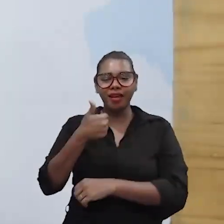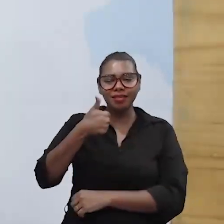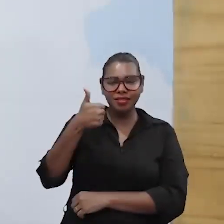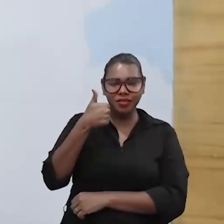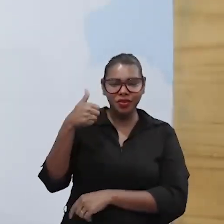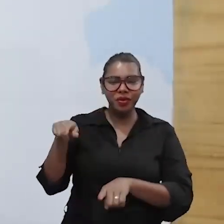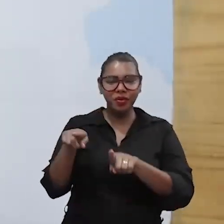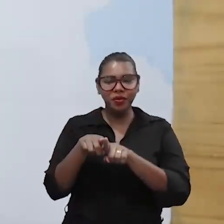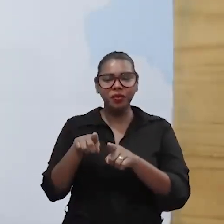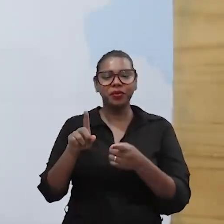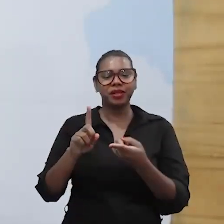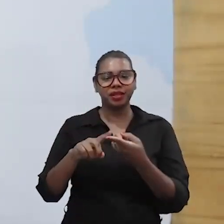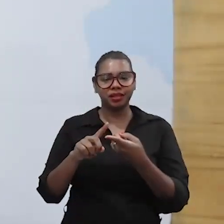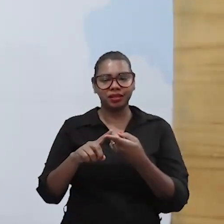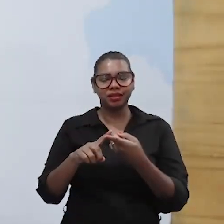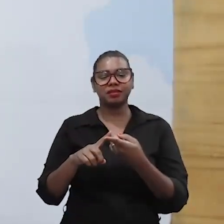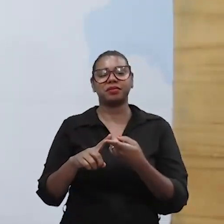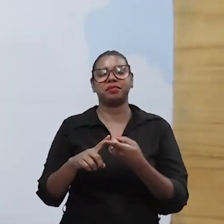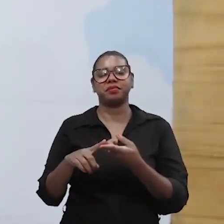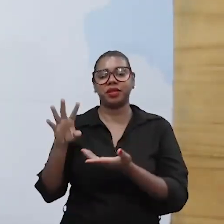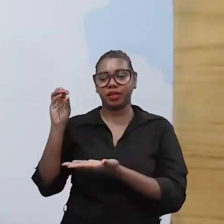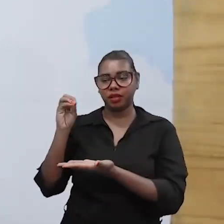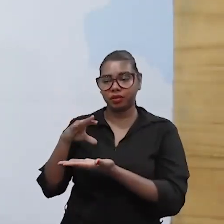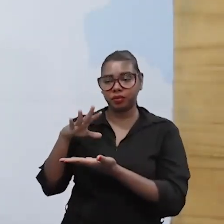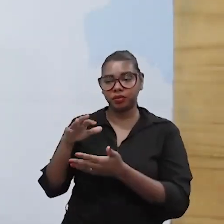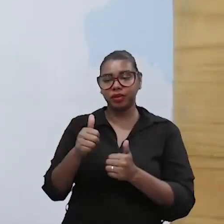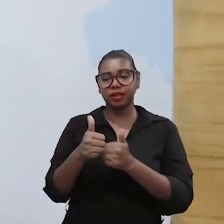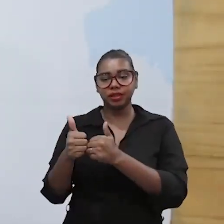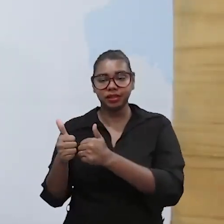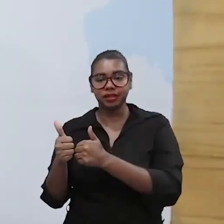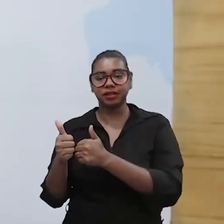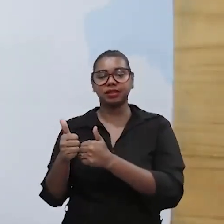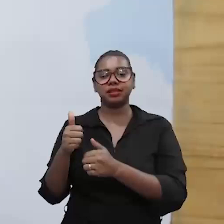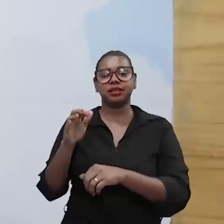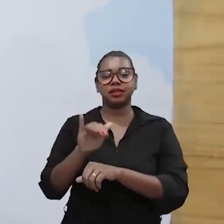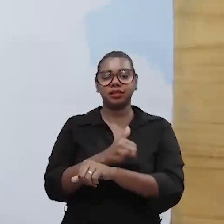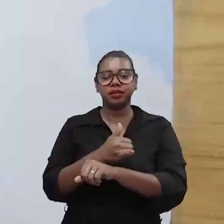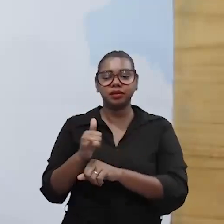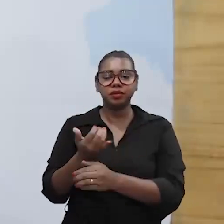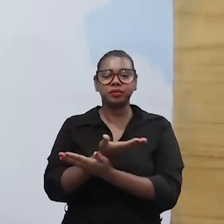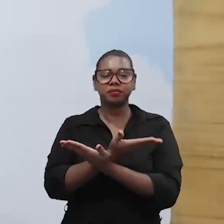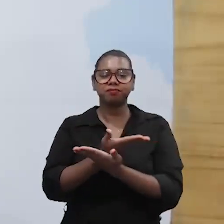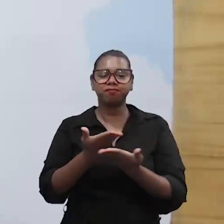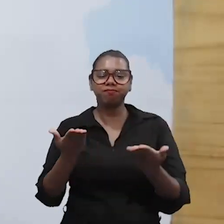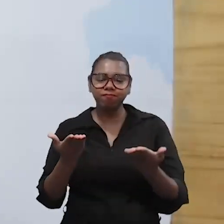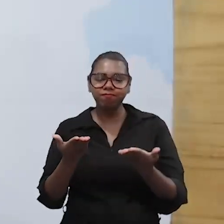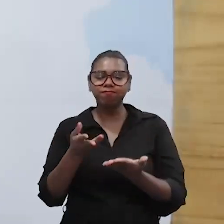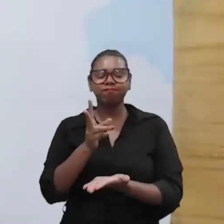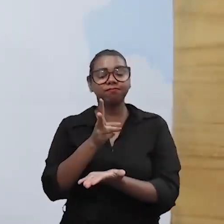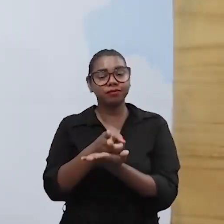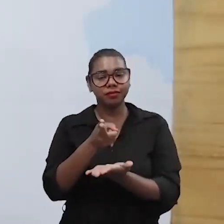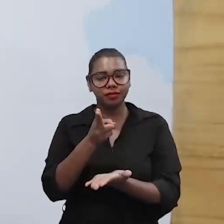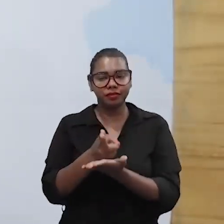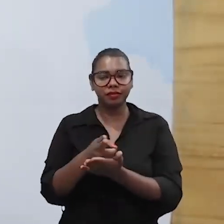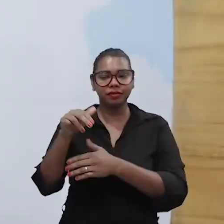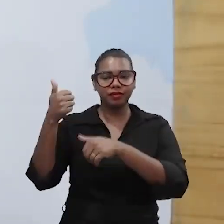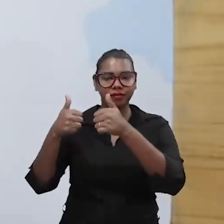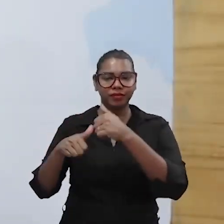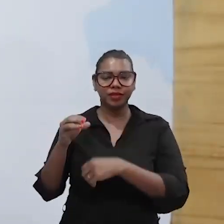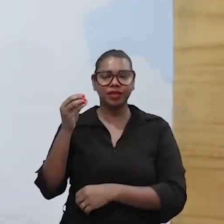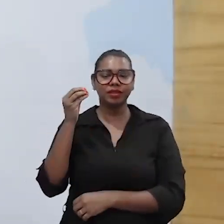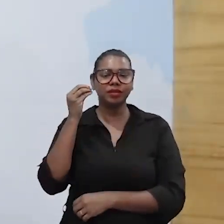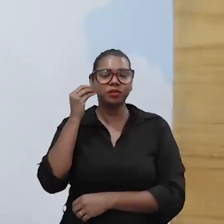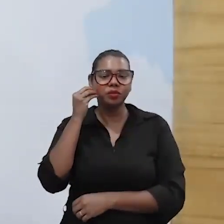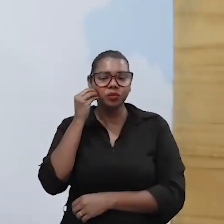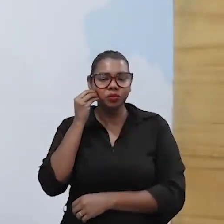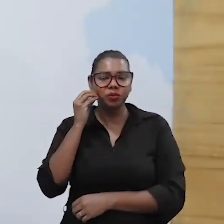também aí a página do canal EducaPE, sigam o nosso canal, tá bom? Para você se manter sempre atualizado, tá bom?